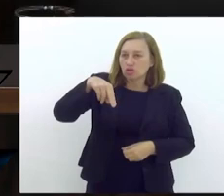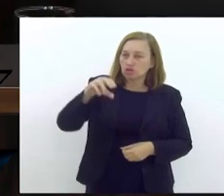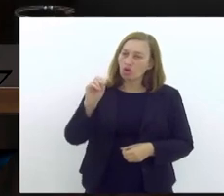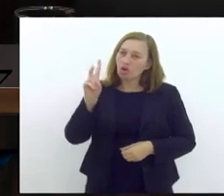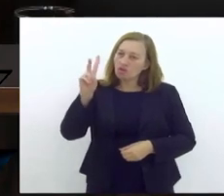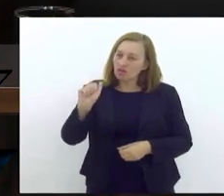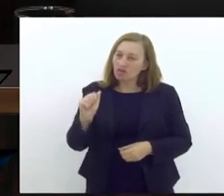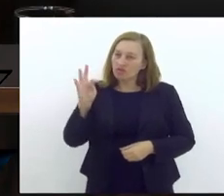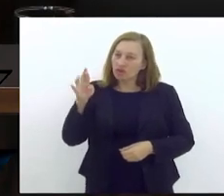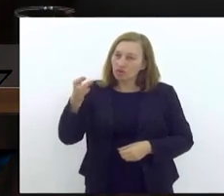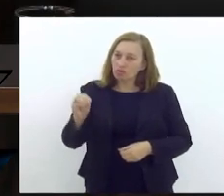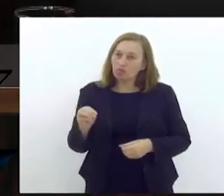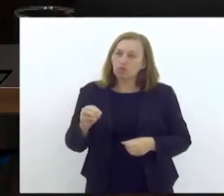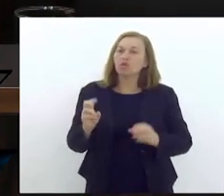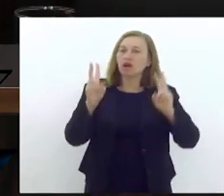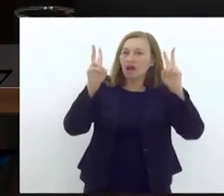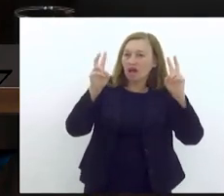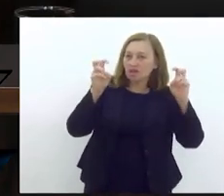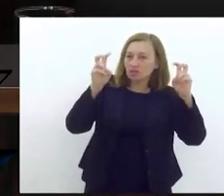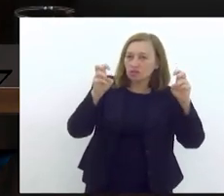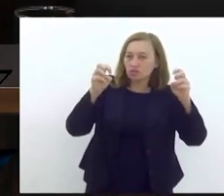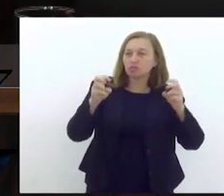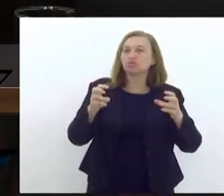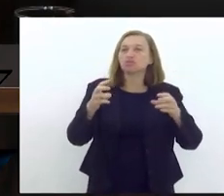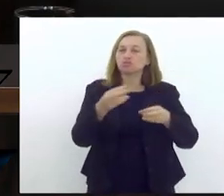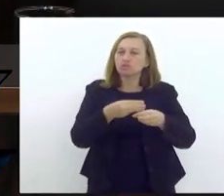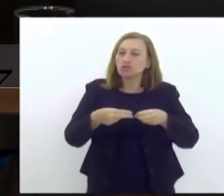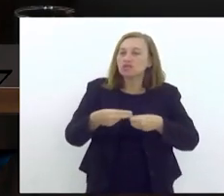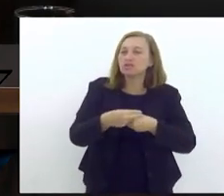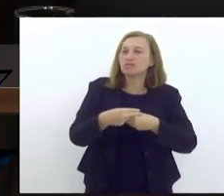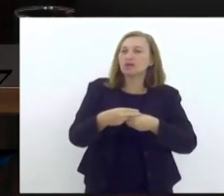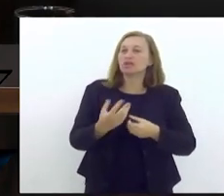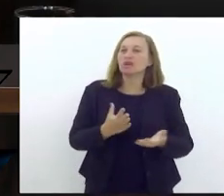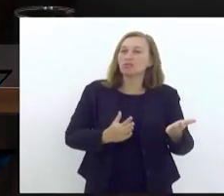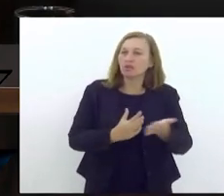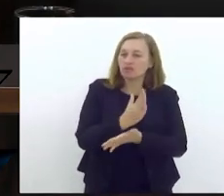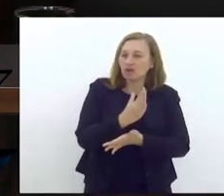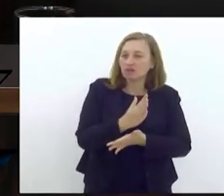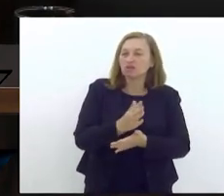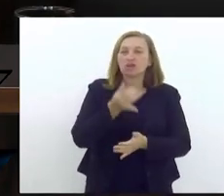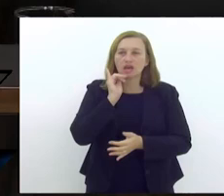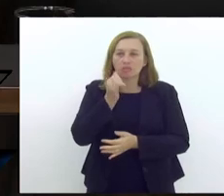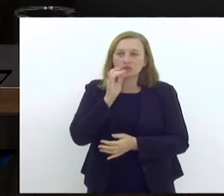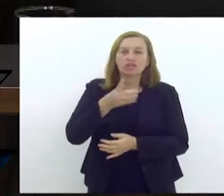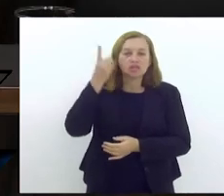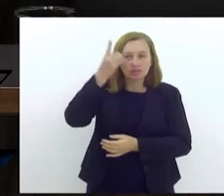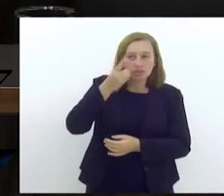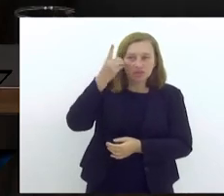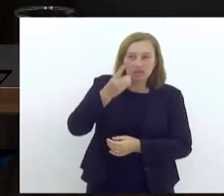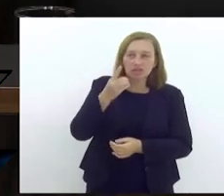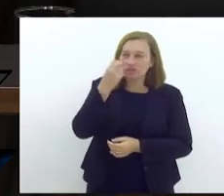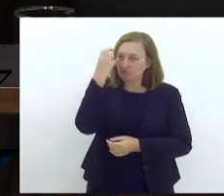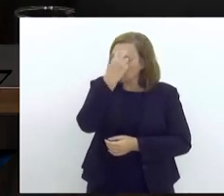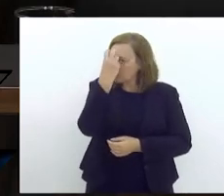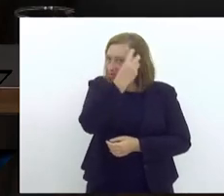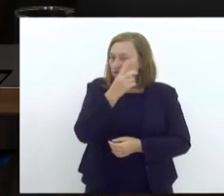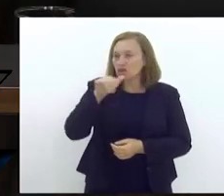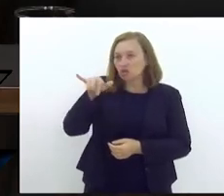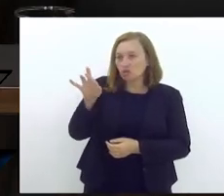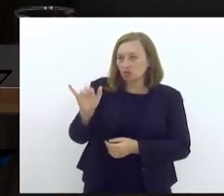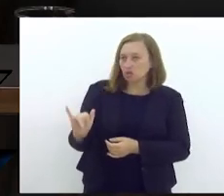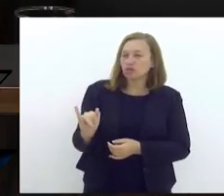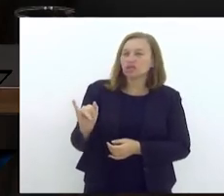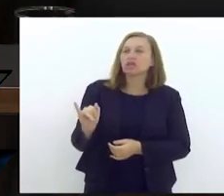com emendas de assuntos municipais e desenvolvimento Regional favorável relatores deputada Verônica Lima e Yuri